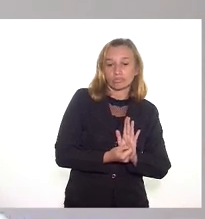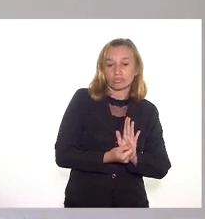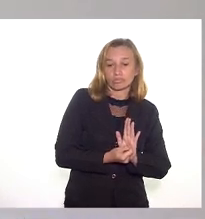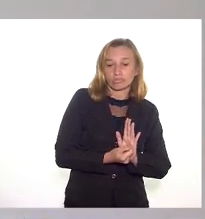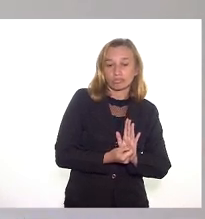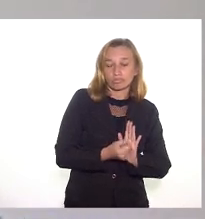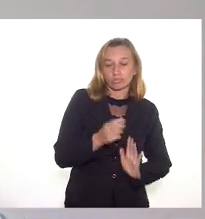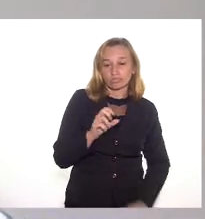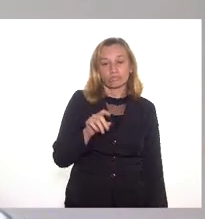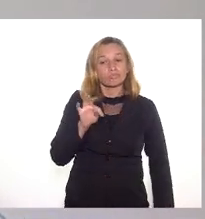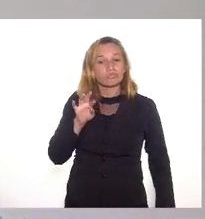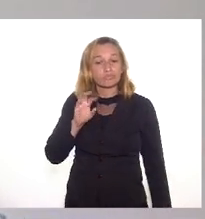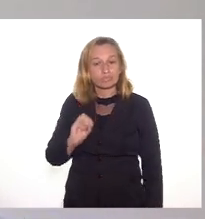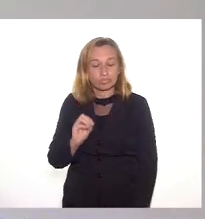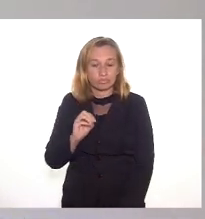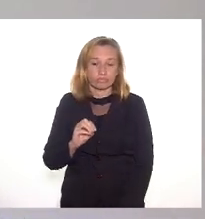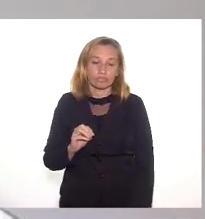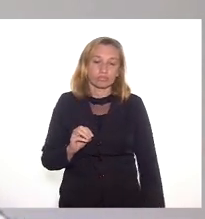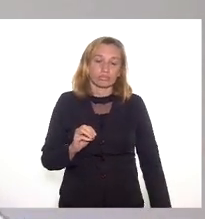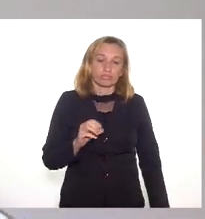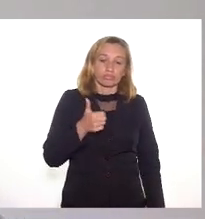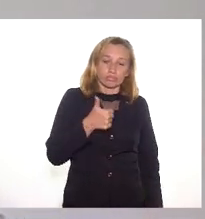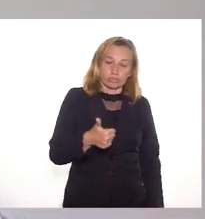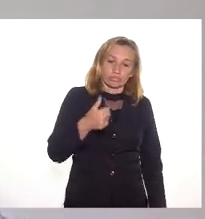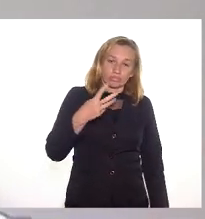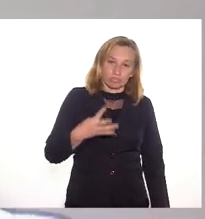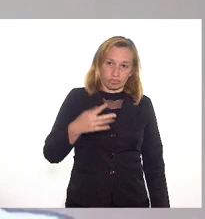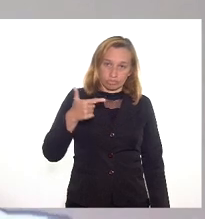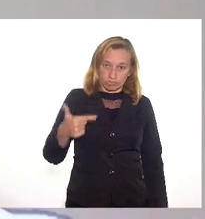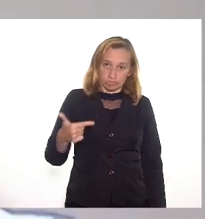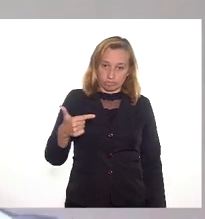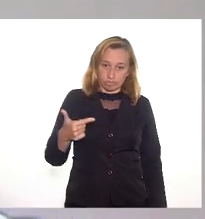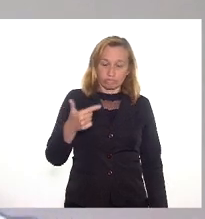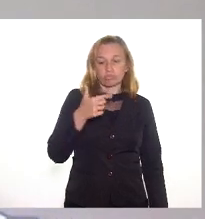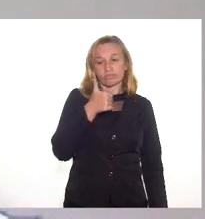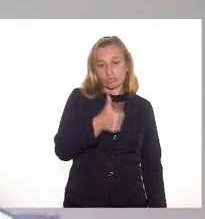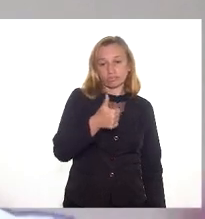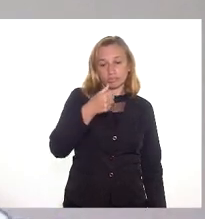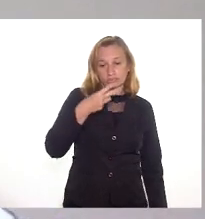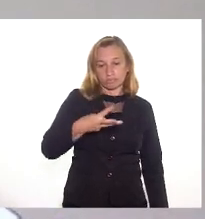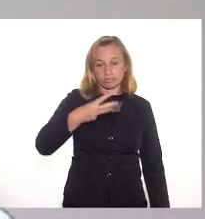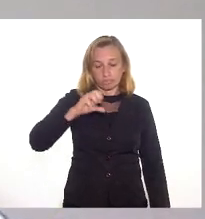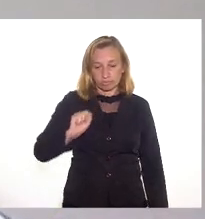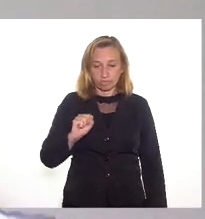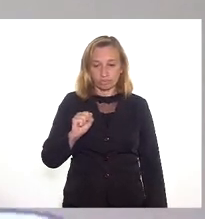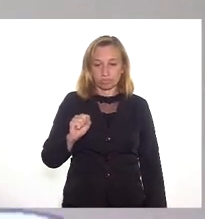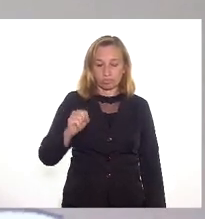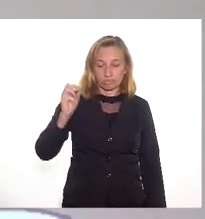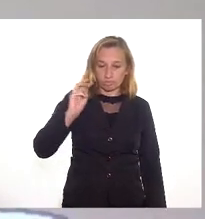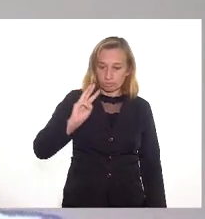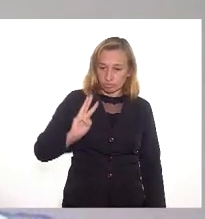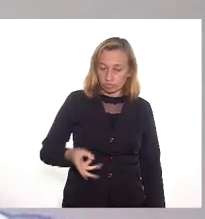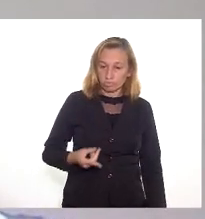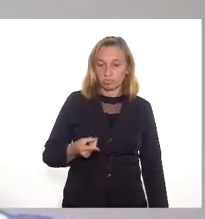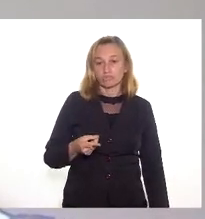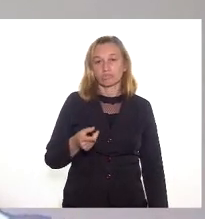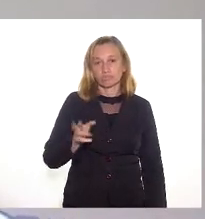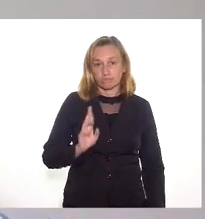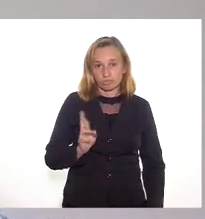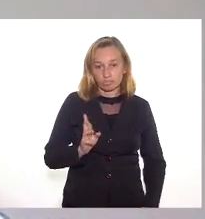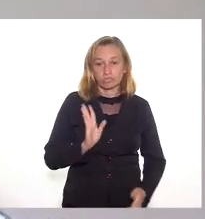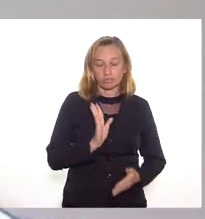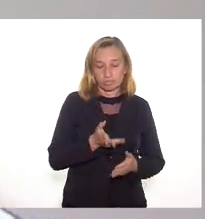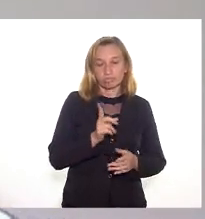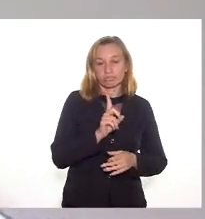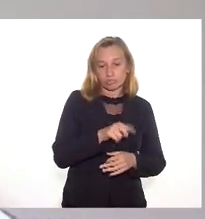para custeio discricionário no valor de 142 138 milhões de reais no custeio discricionário já